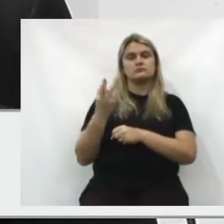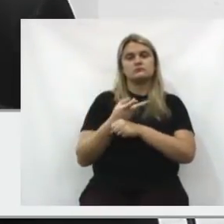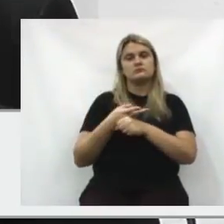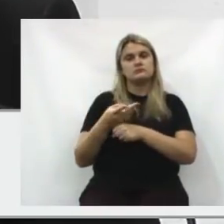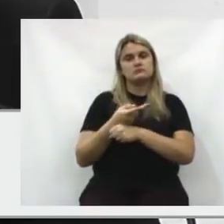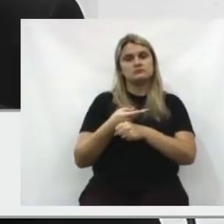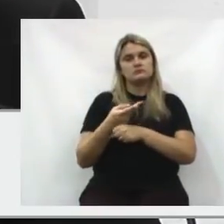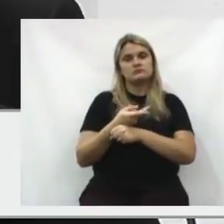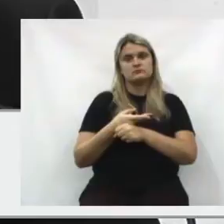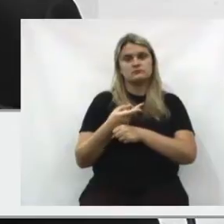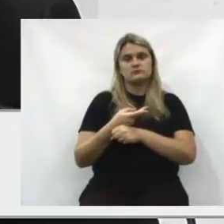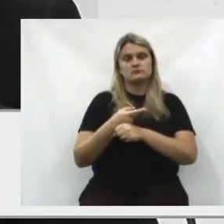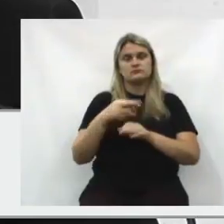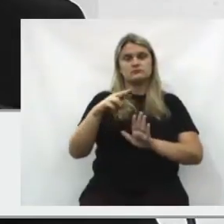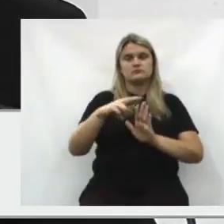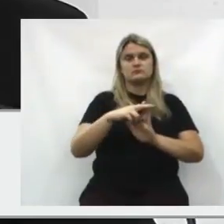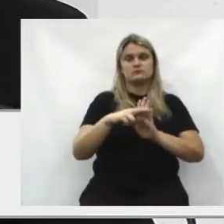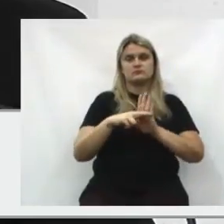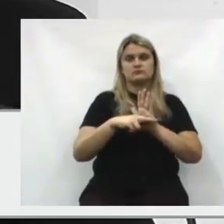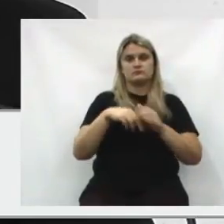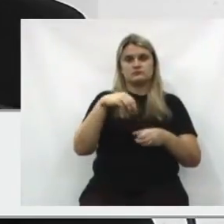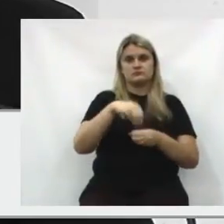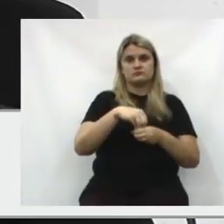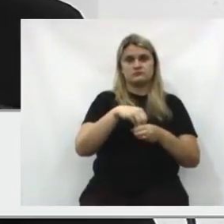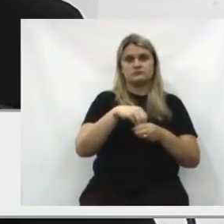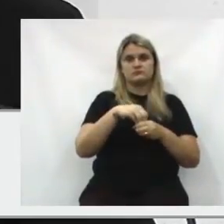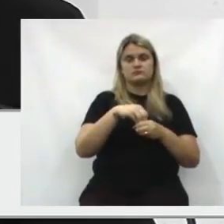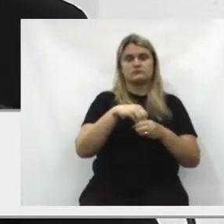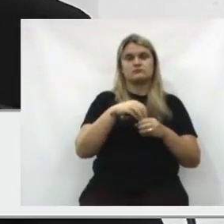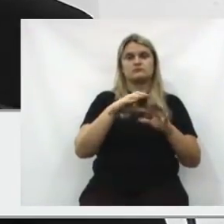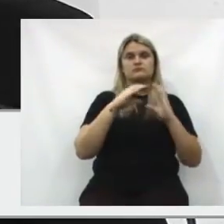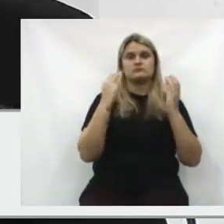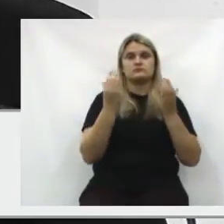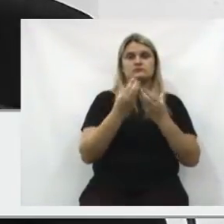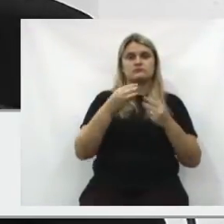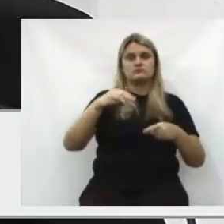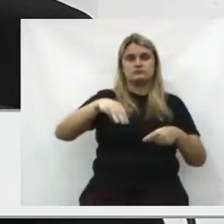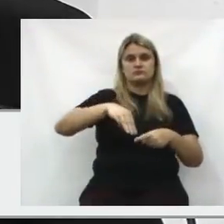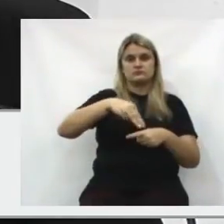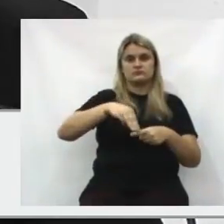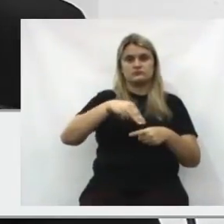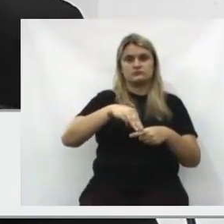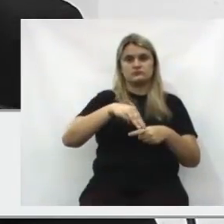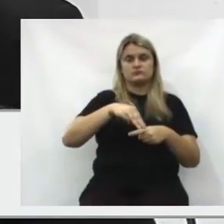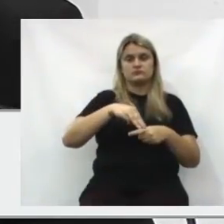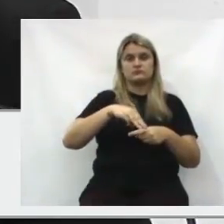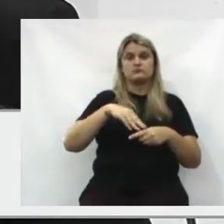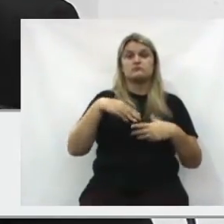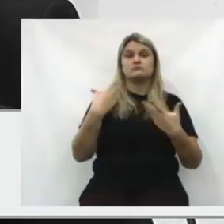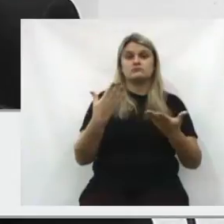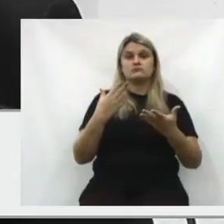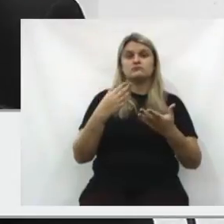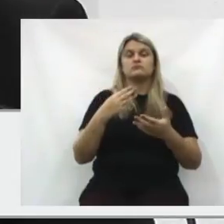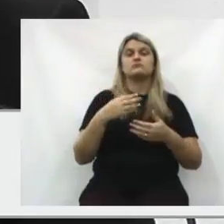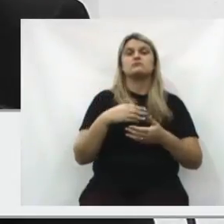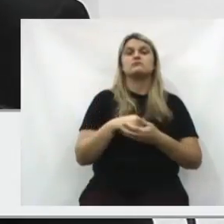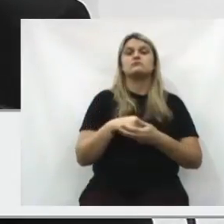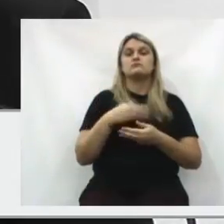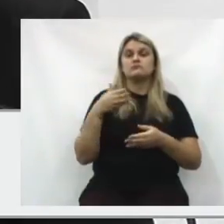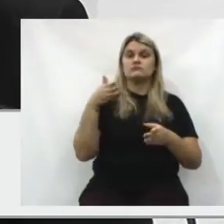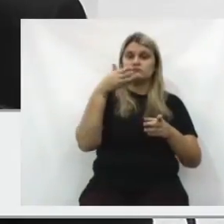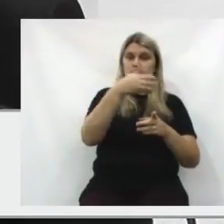passado, buscou o regimento interno da Câmara de Maringá e, segundo